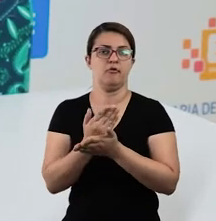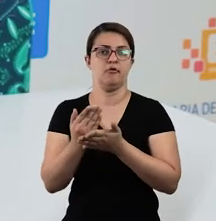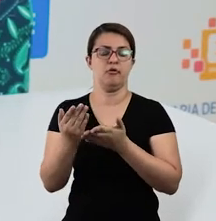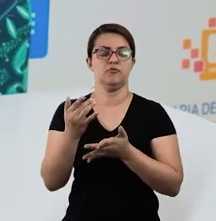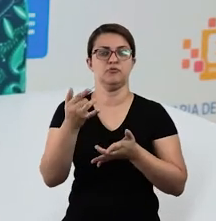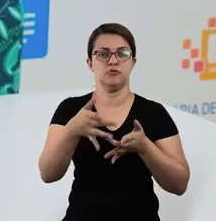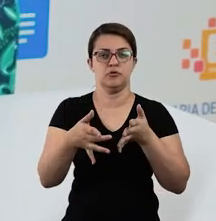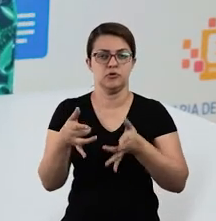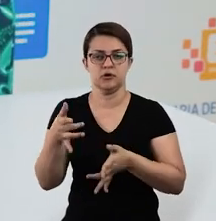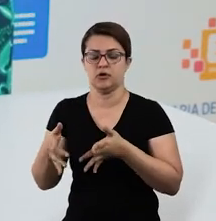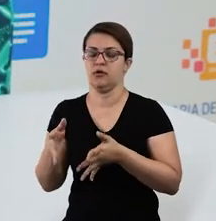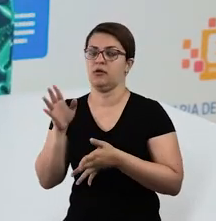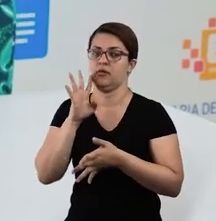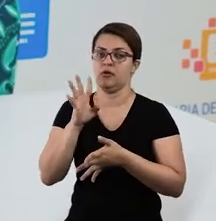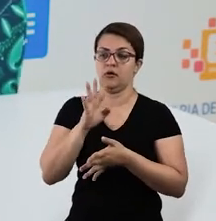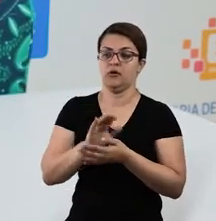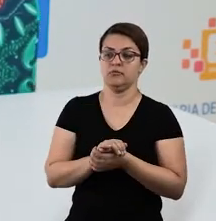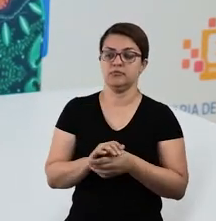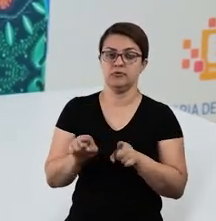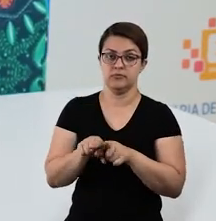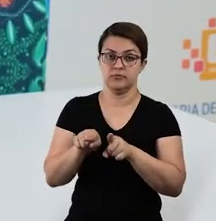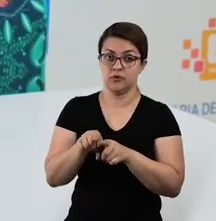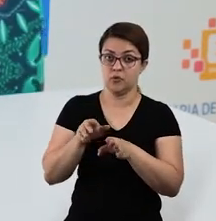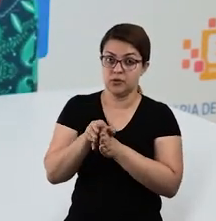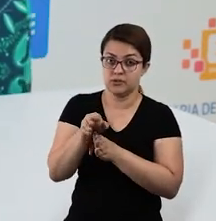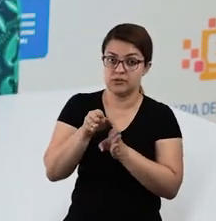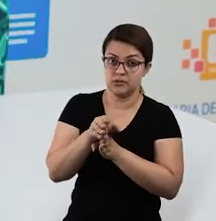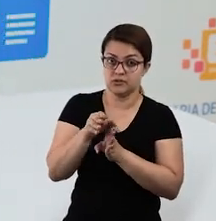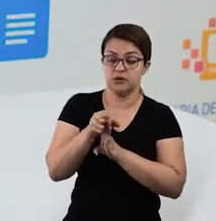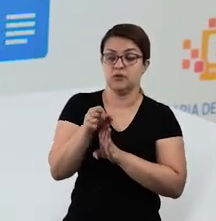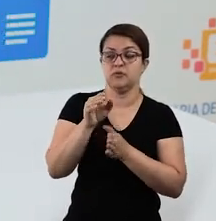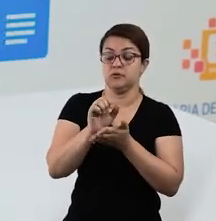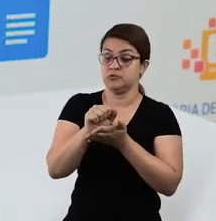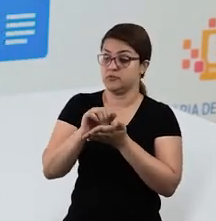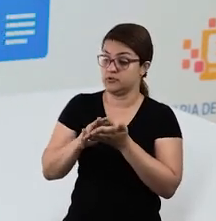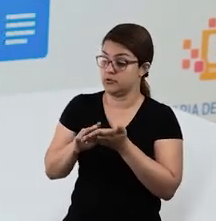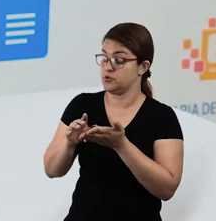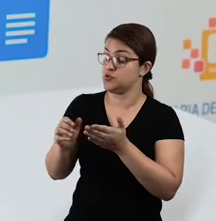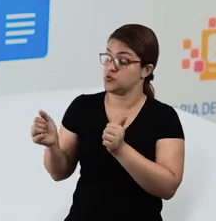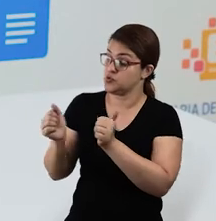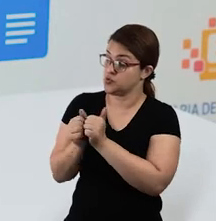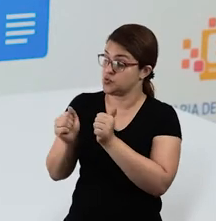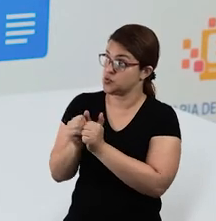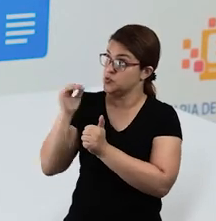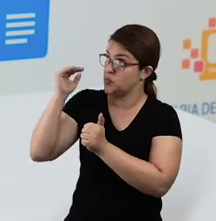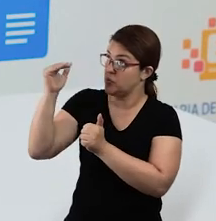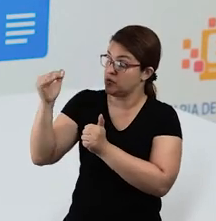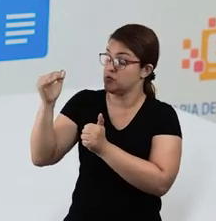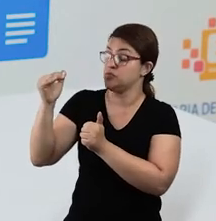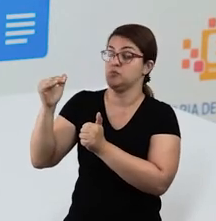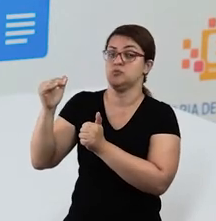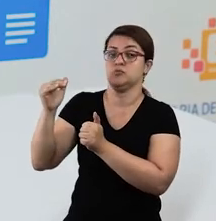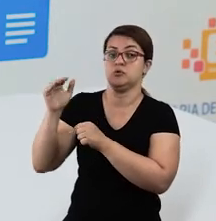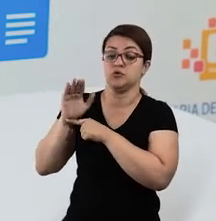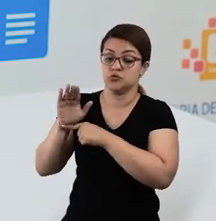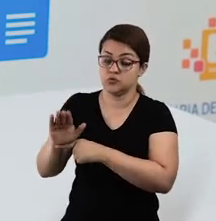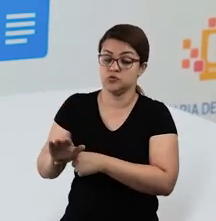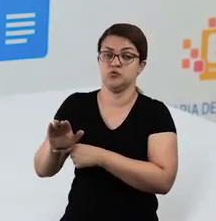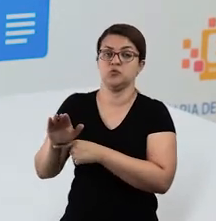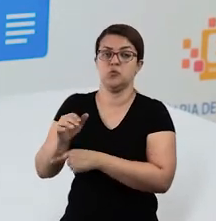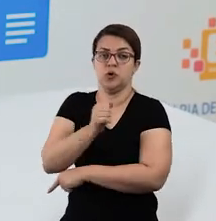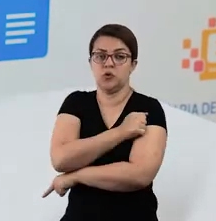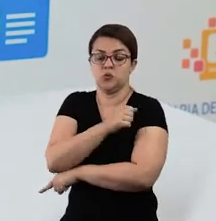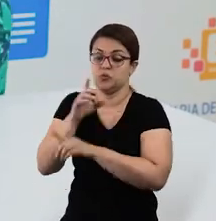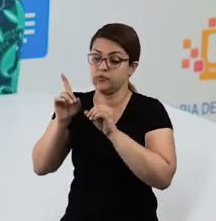1 você vai seguir as mesmas orientações descritas na atividade e o adulto vai sempre estar do lado auxiliando a criança com deficiência na realização